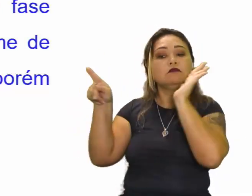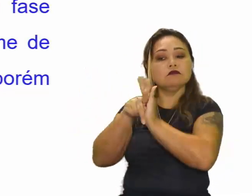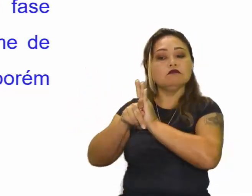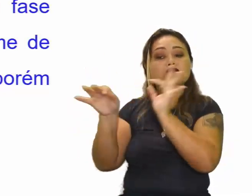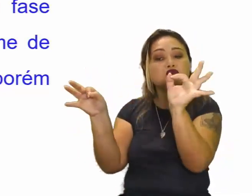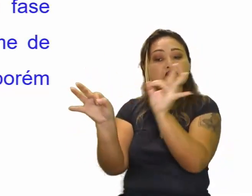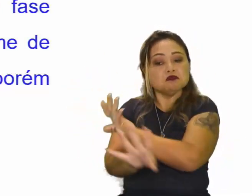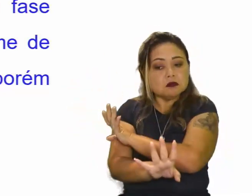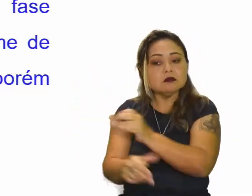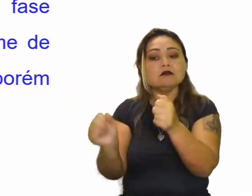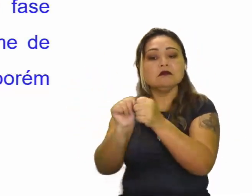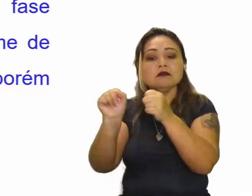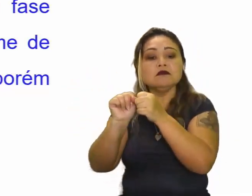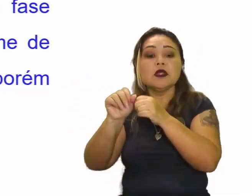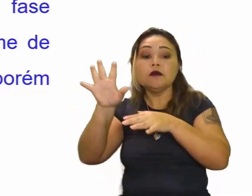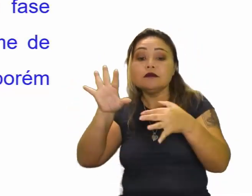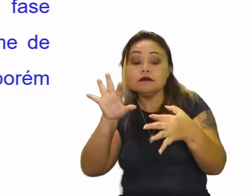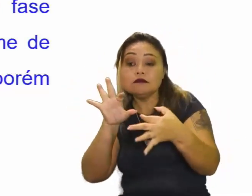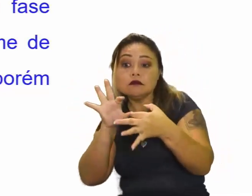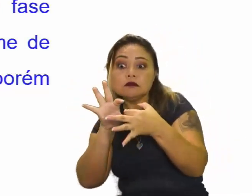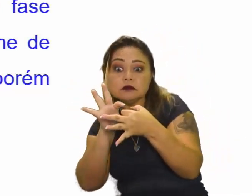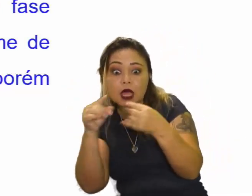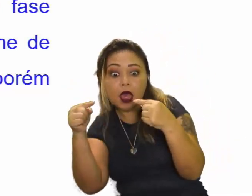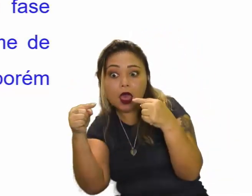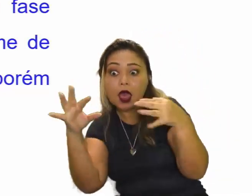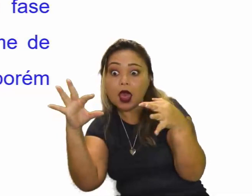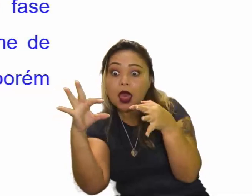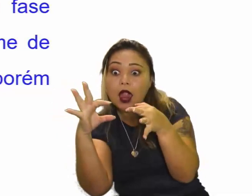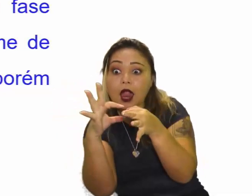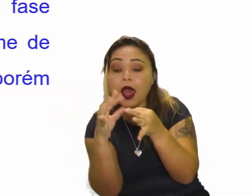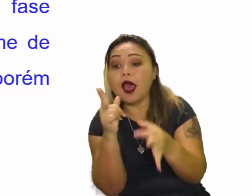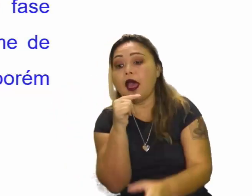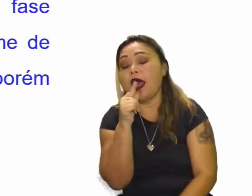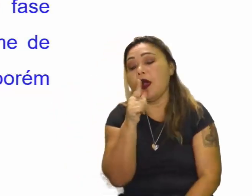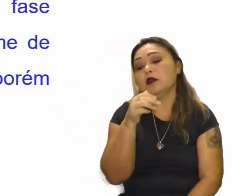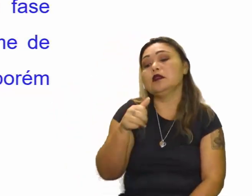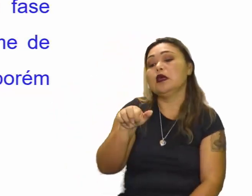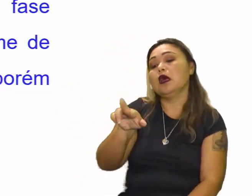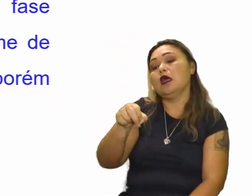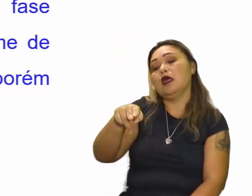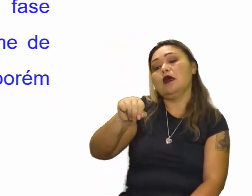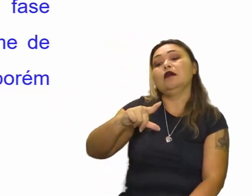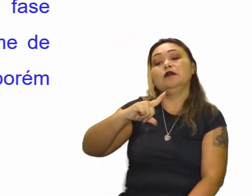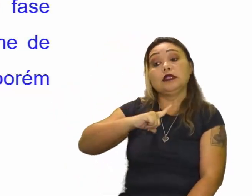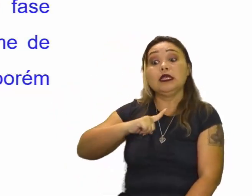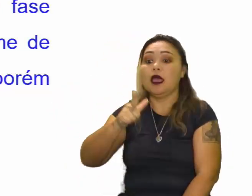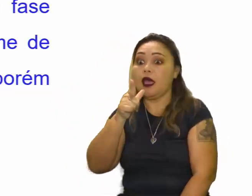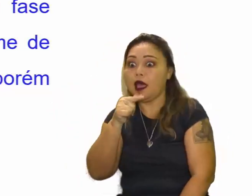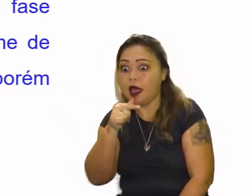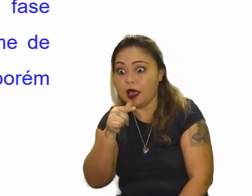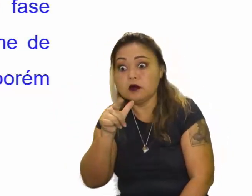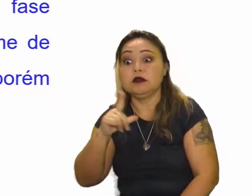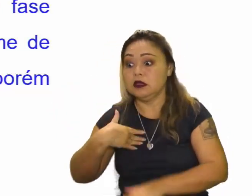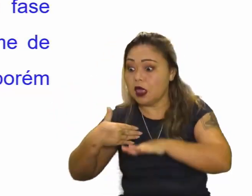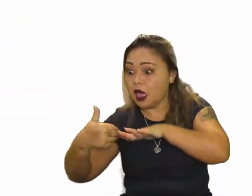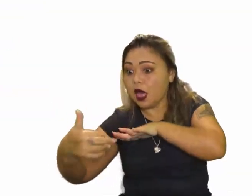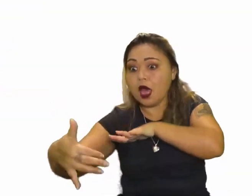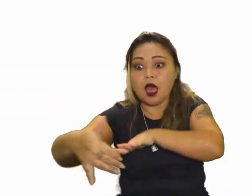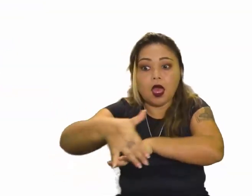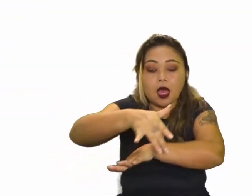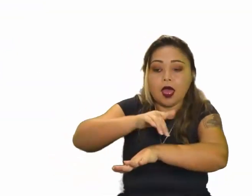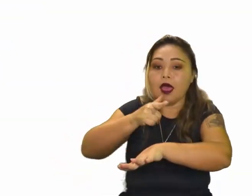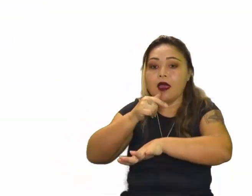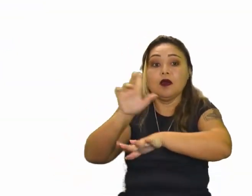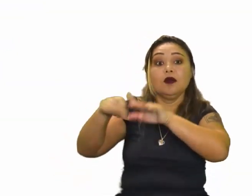porém, com extrema dependência da água. Então, sempre o ranário tem que ter água disponível.